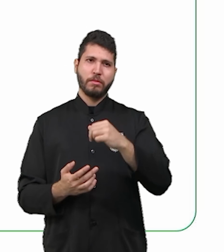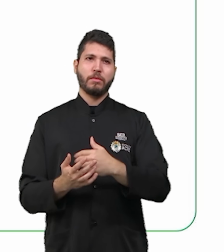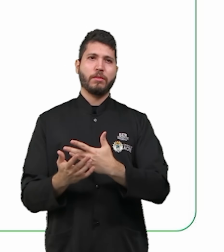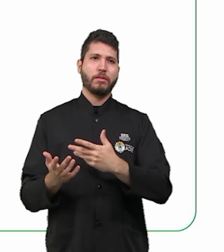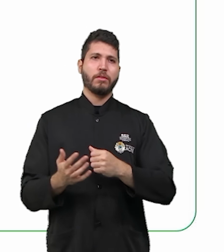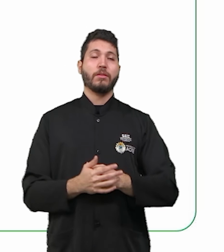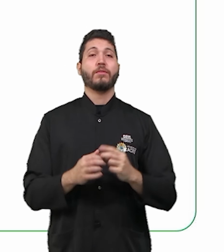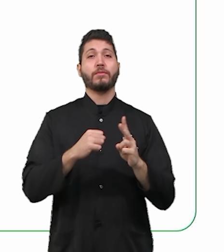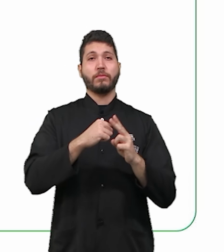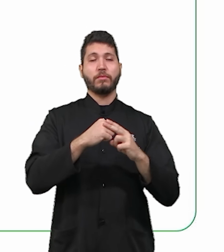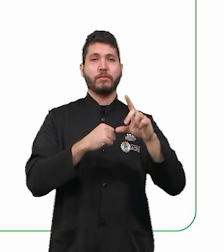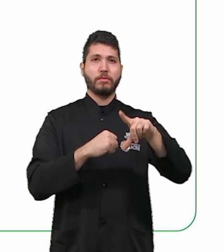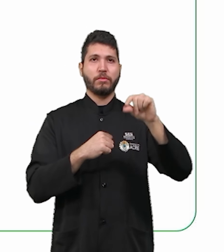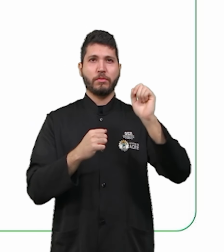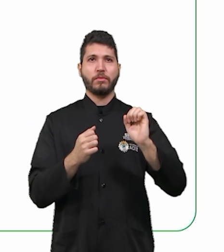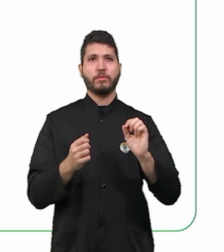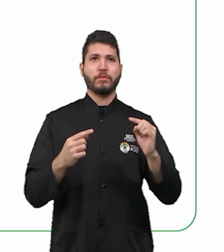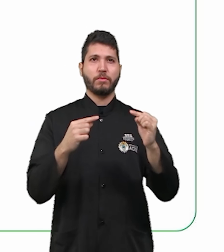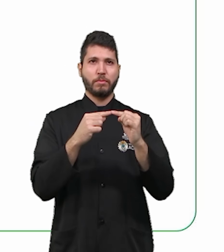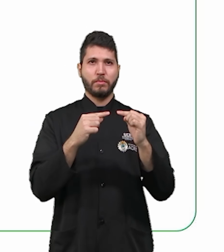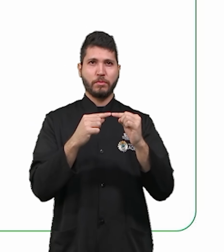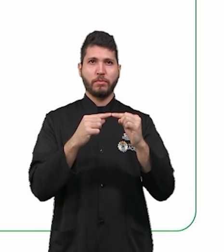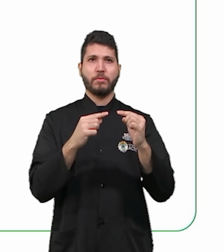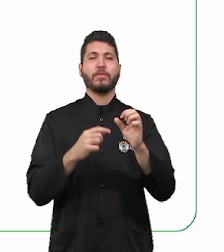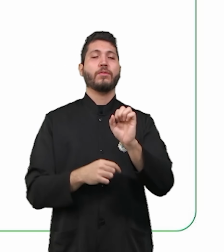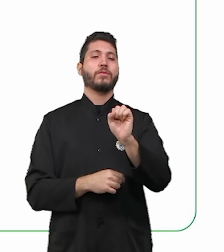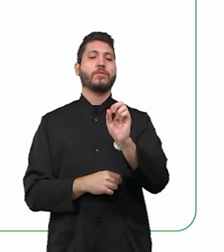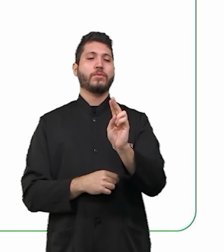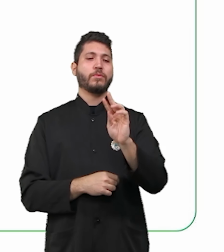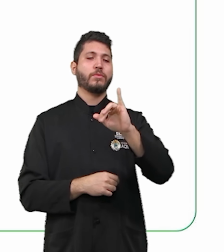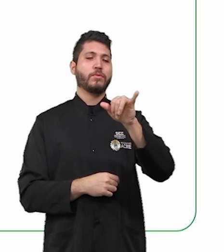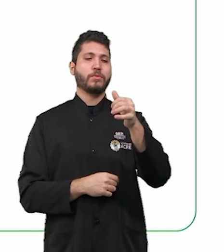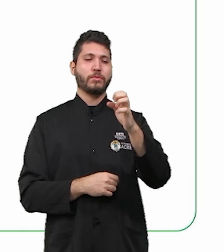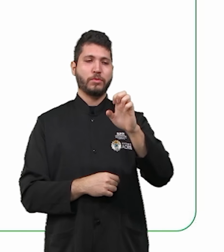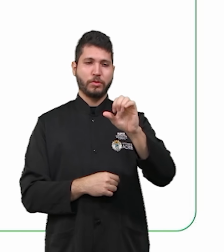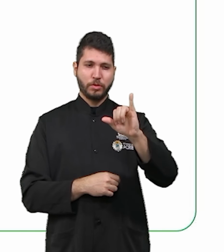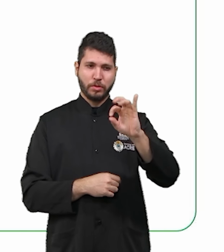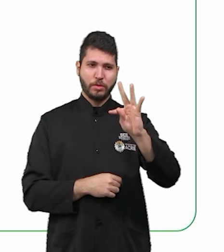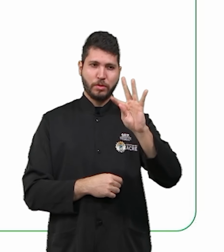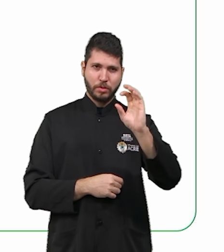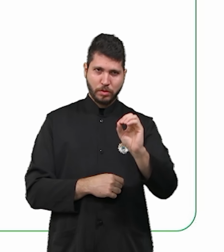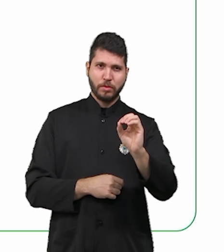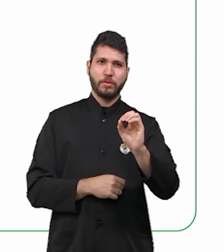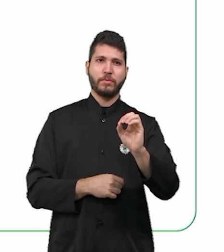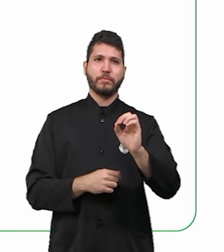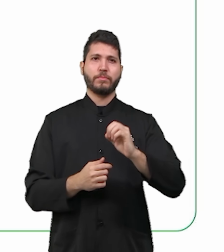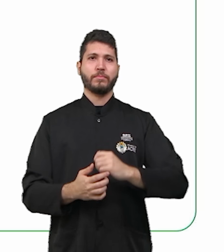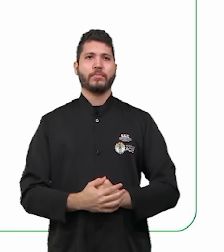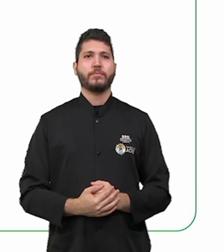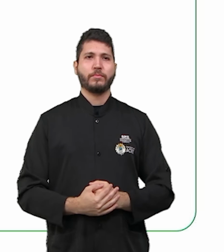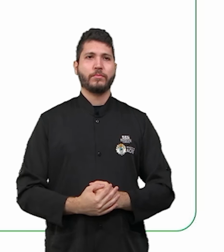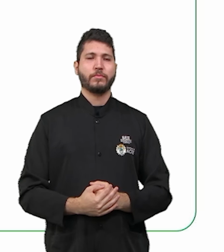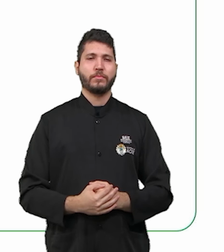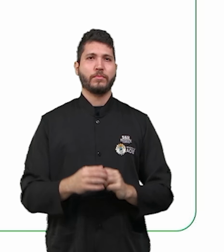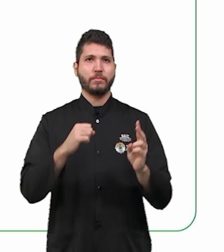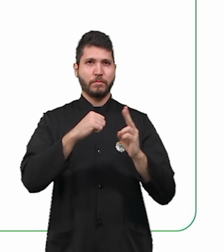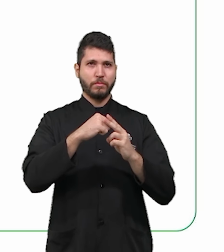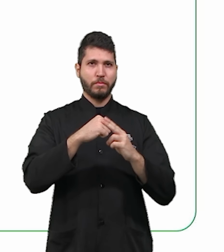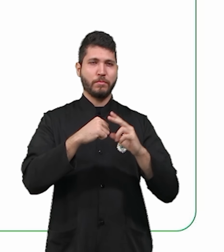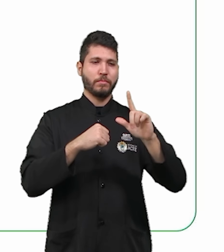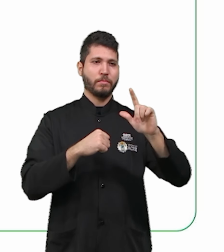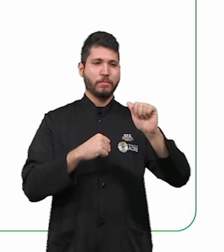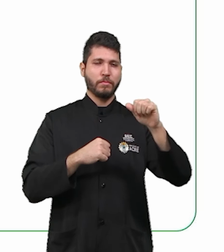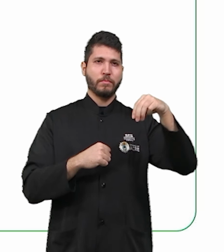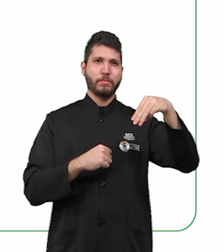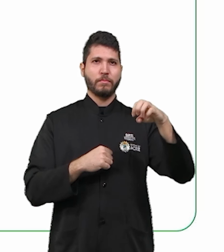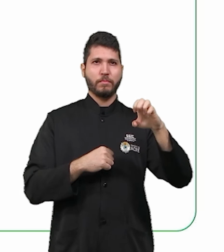no português, combinando com o sujeito. Então, eu prefiro el respeto a la discriminación. O verbo lamentar, que a gente